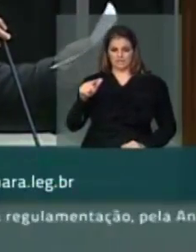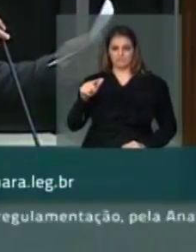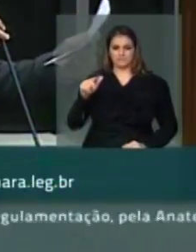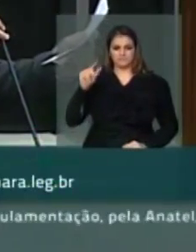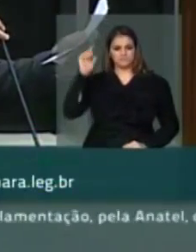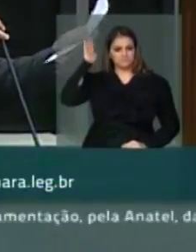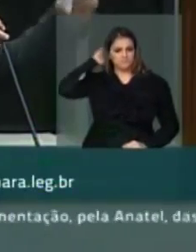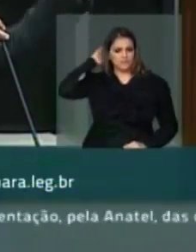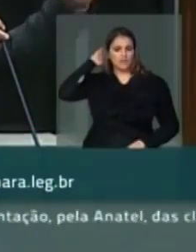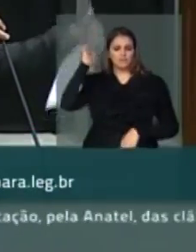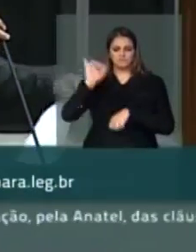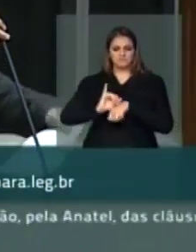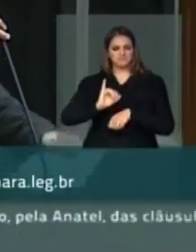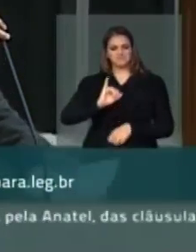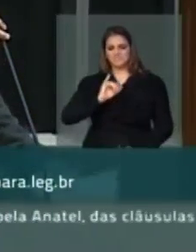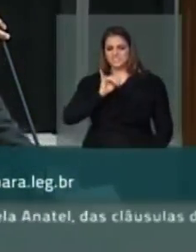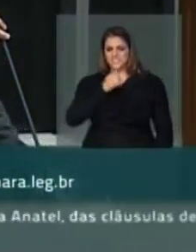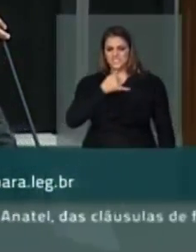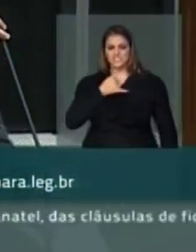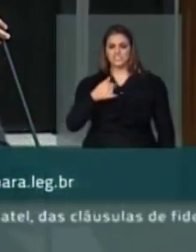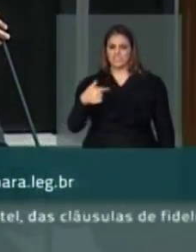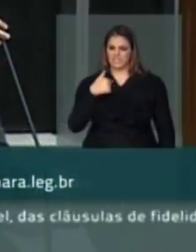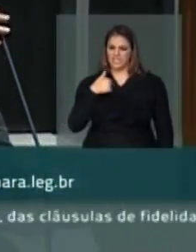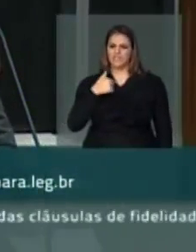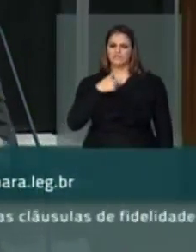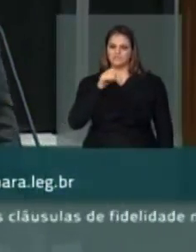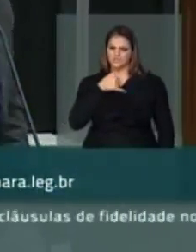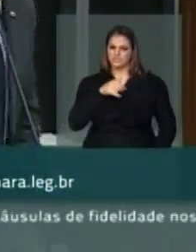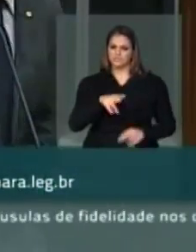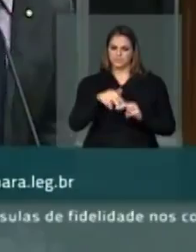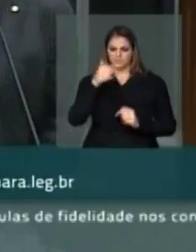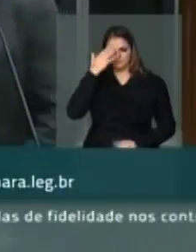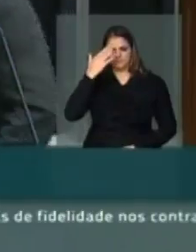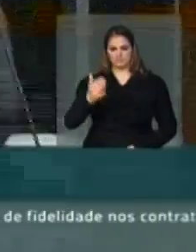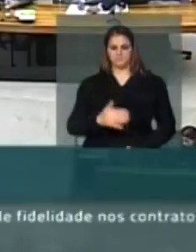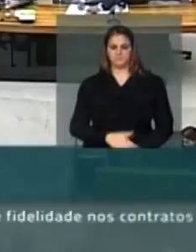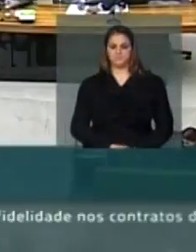da transparência. Entristece como cidadão belenense. Obrigado.